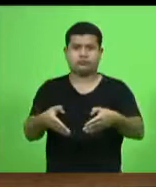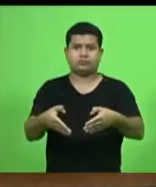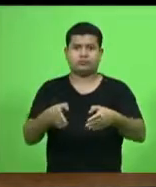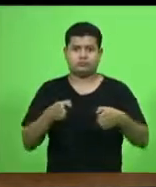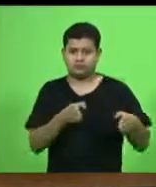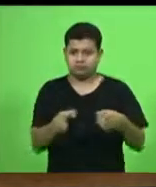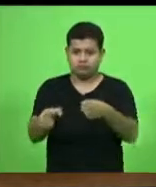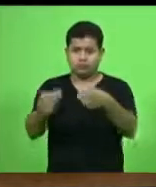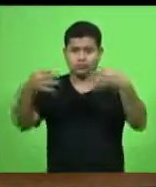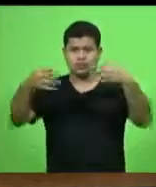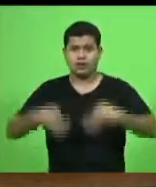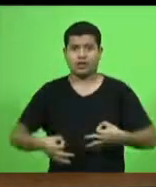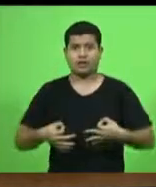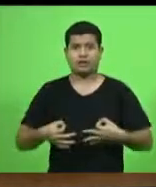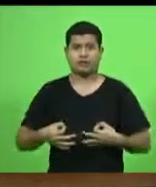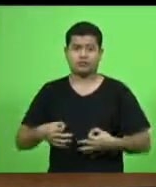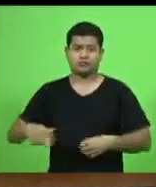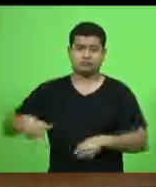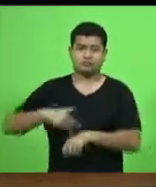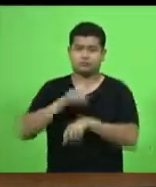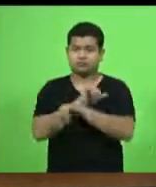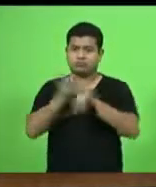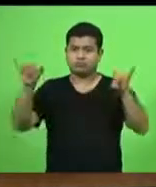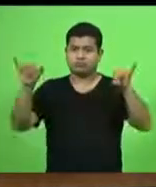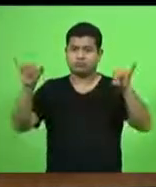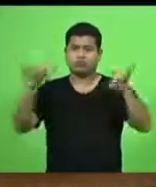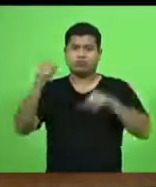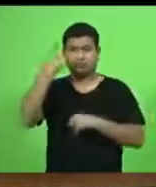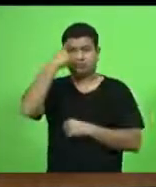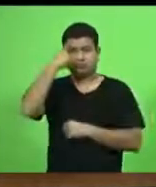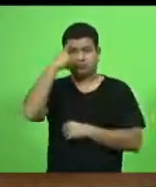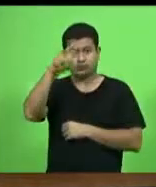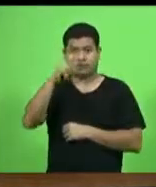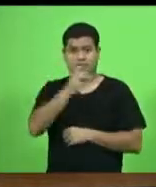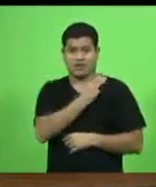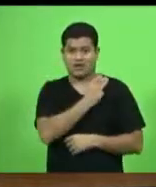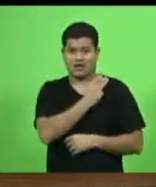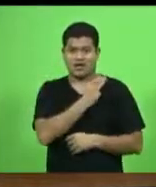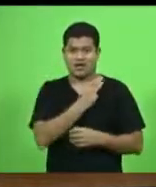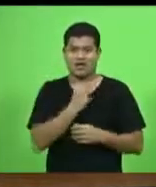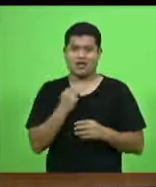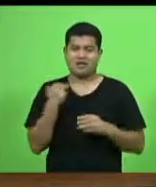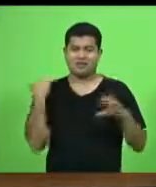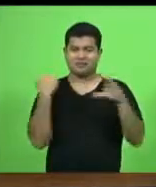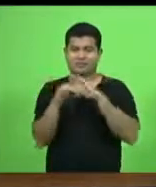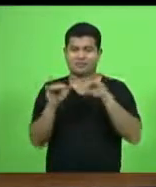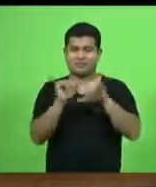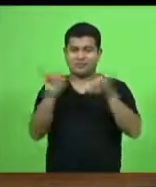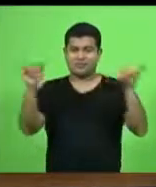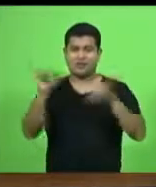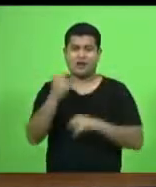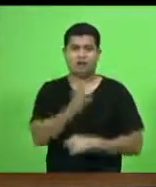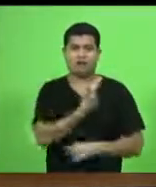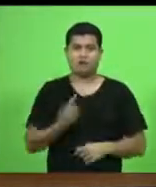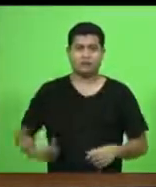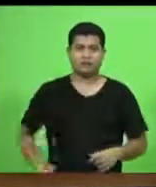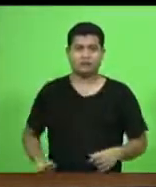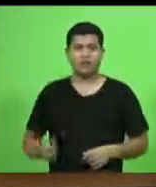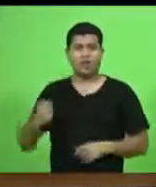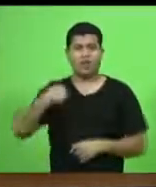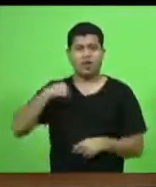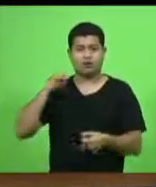No manifesto que fizemos aqui no dia da mensagem do governador, tanto eu quanto o deputado Bruno